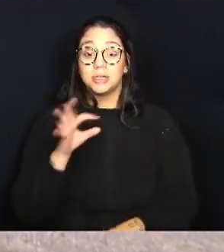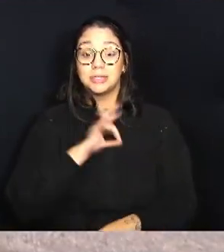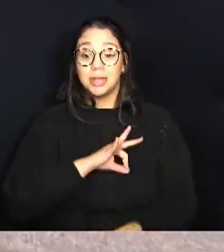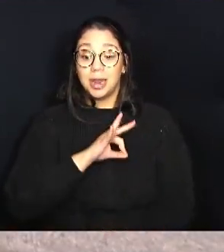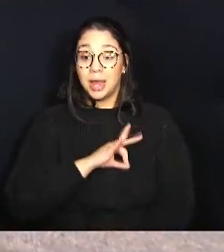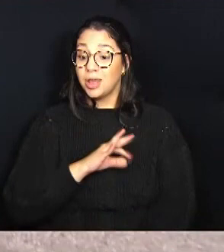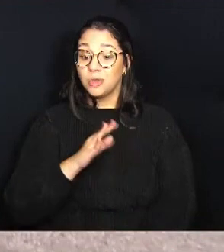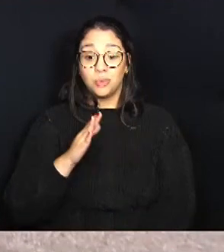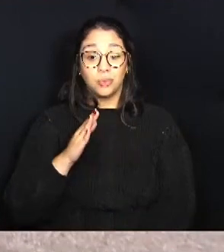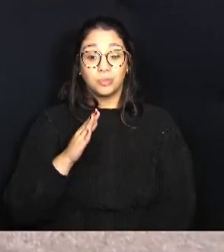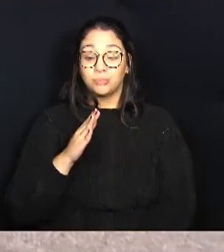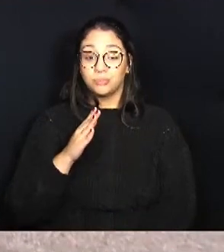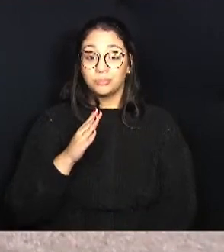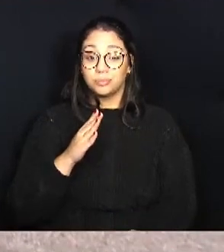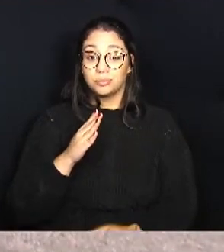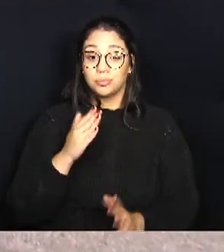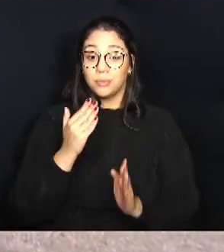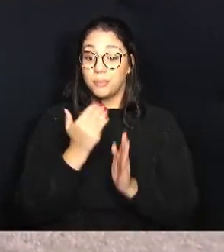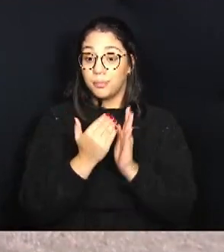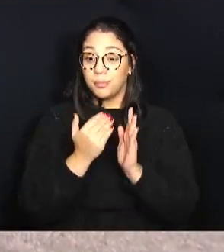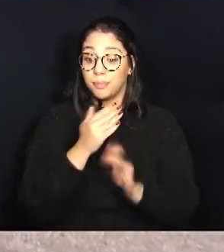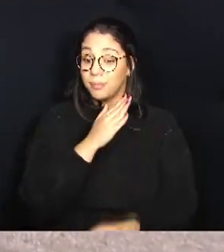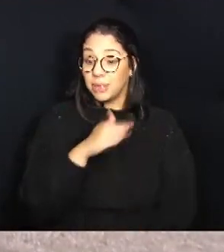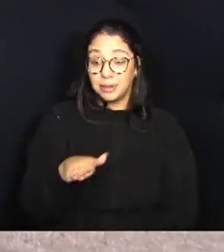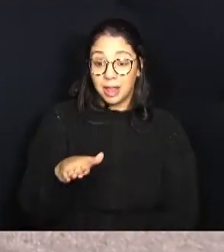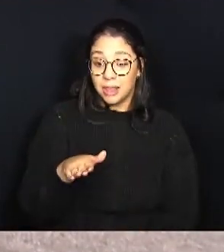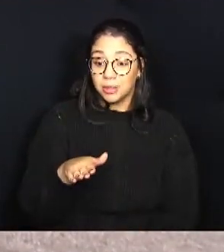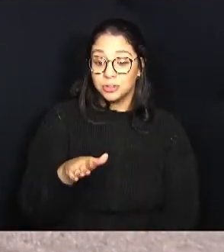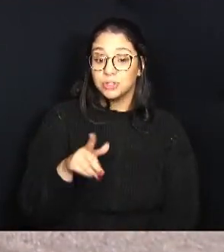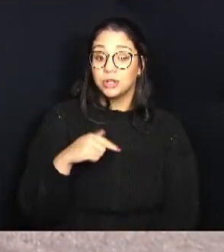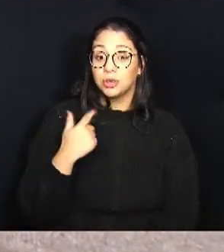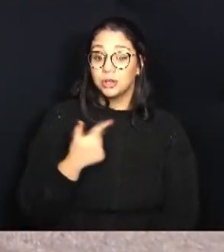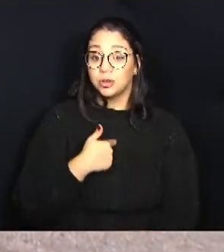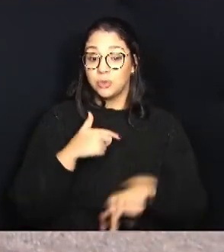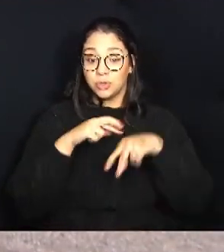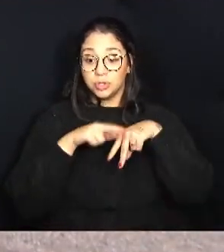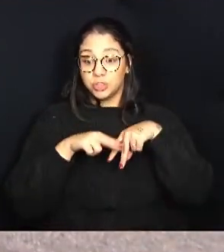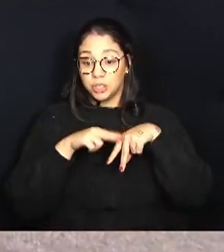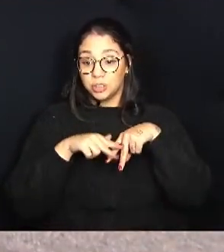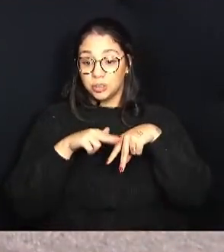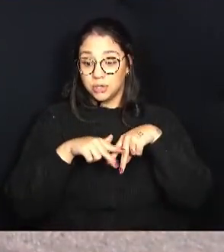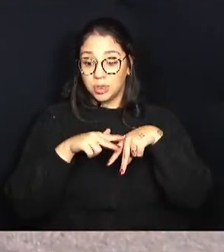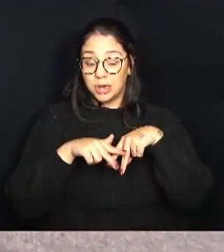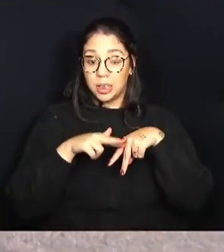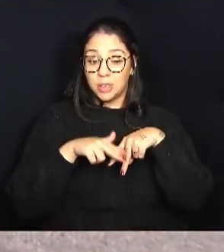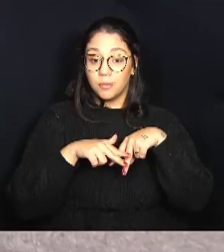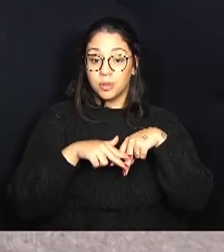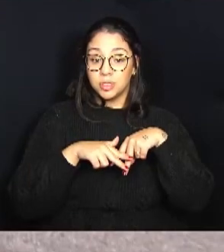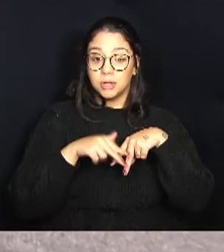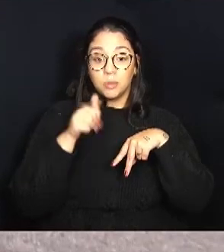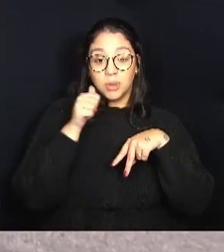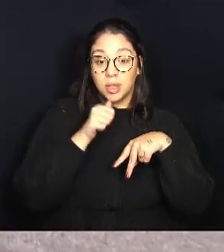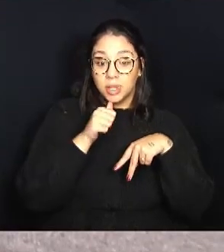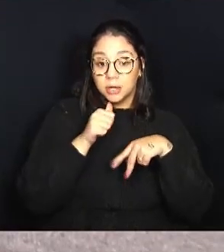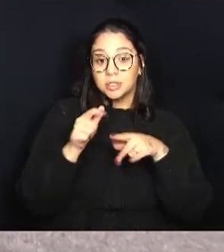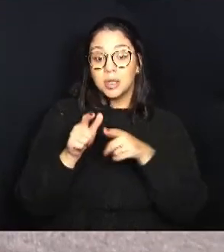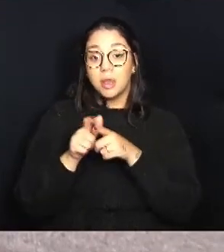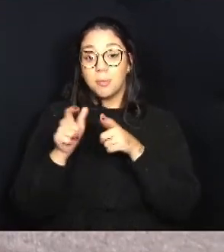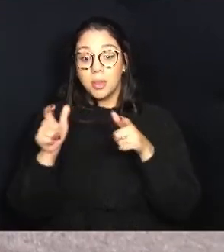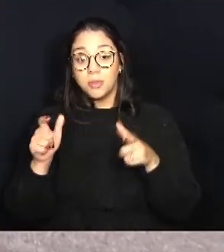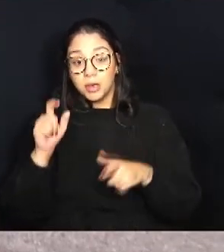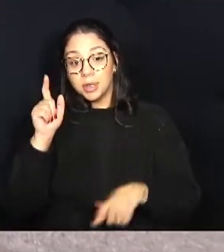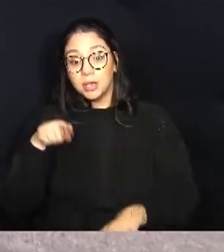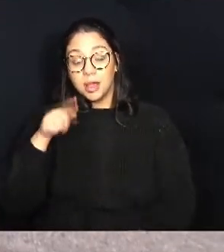com gênero, que somos todos, maioria mulheres, e com raça, que a maioria são mulheres negras. E essa coisa a